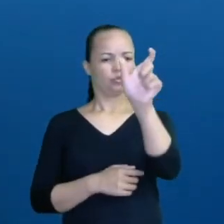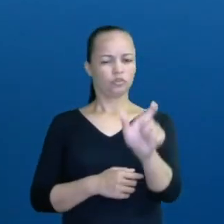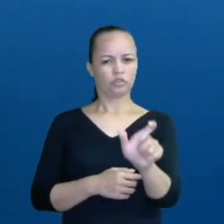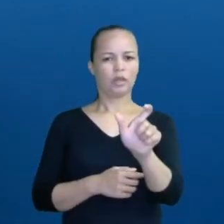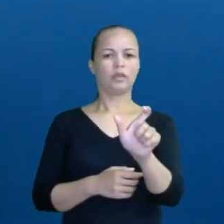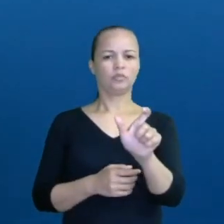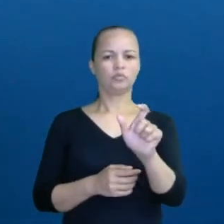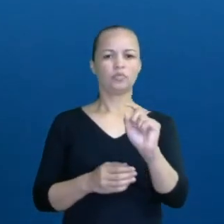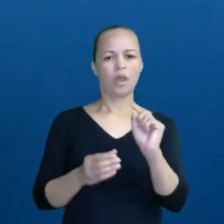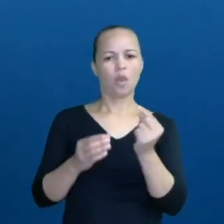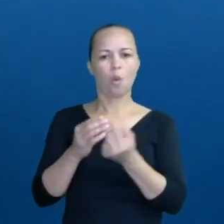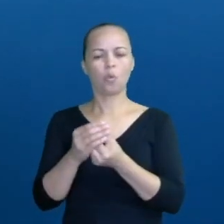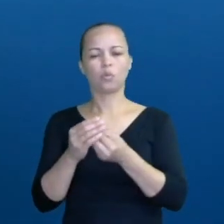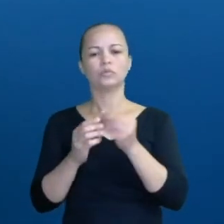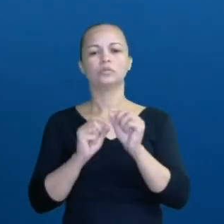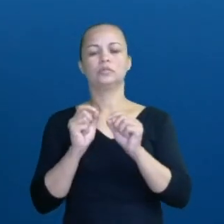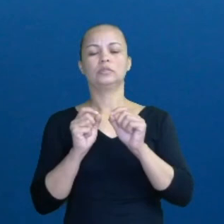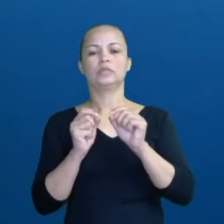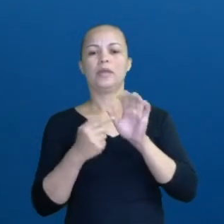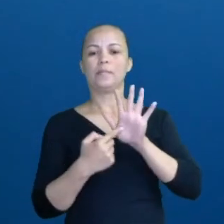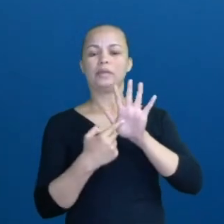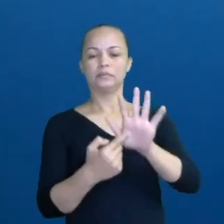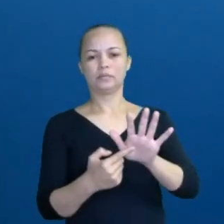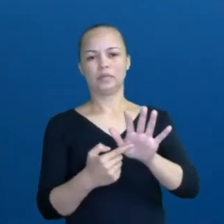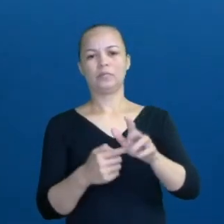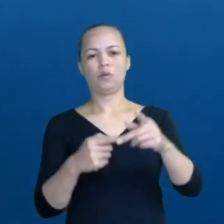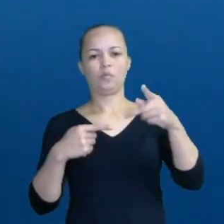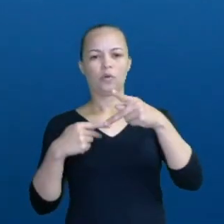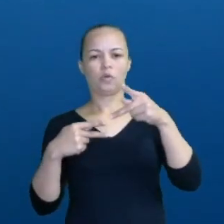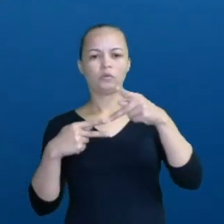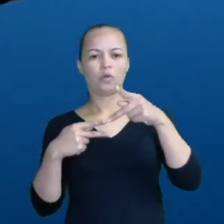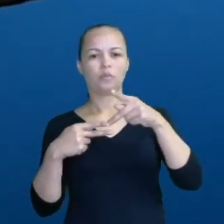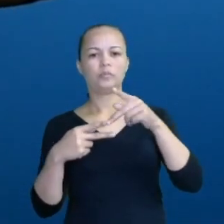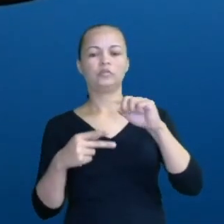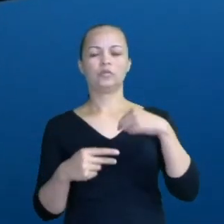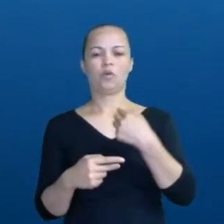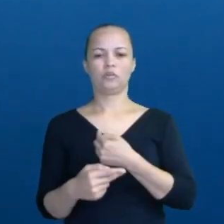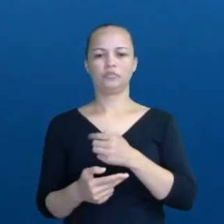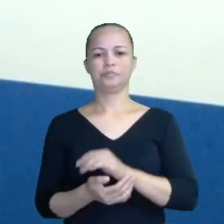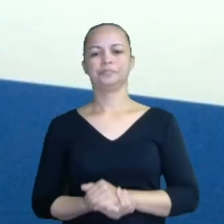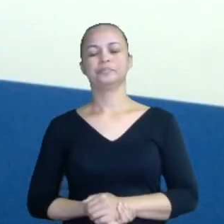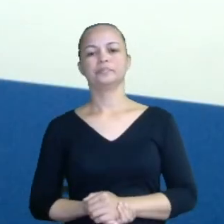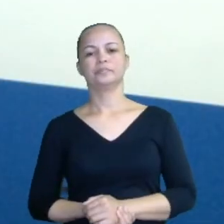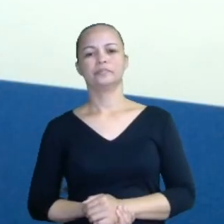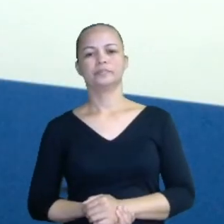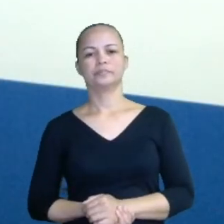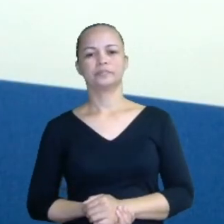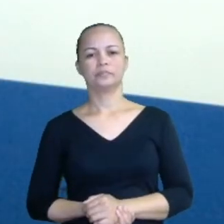oculto e ele é representado pelo pronome nós.